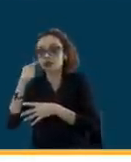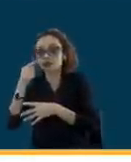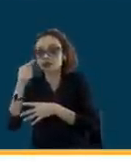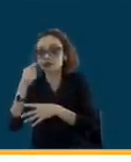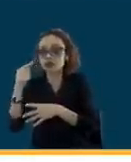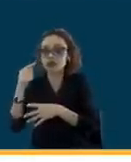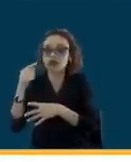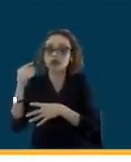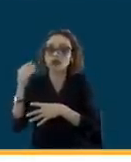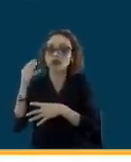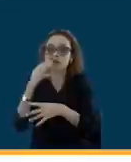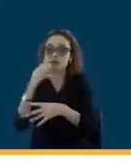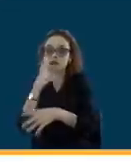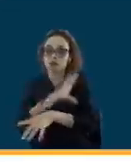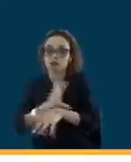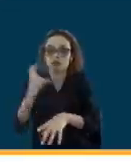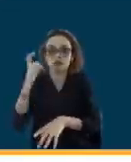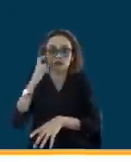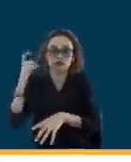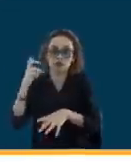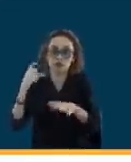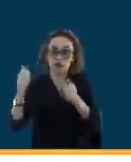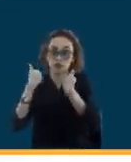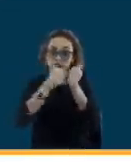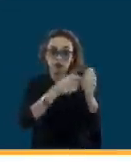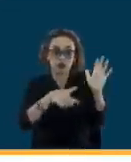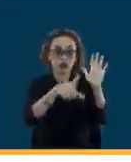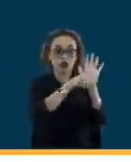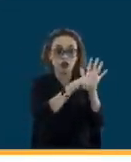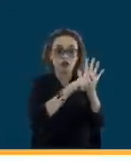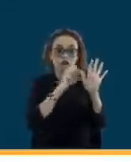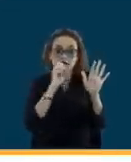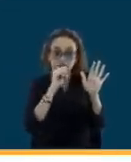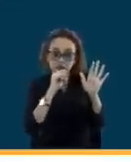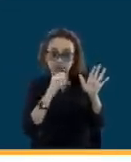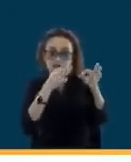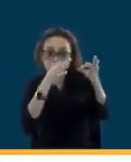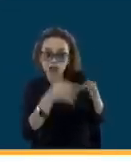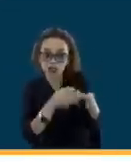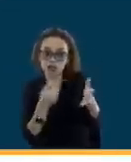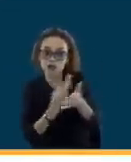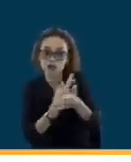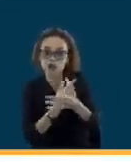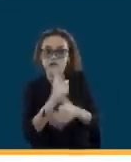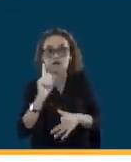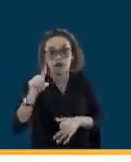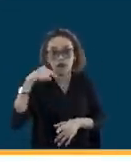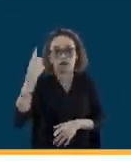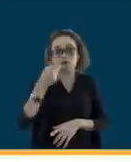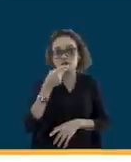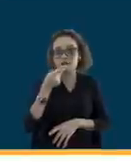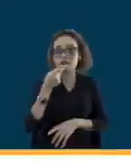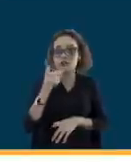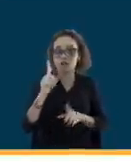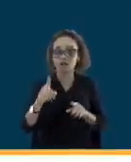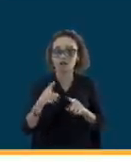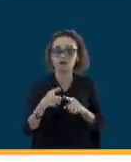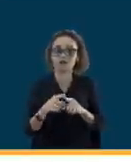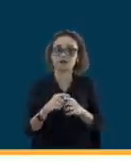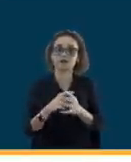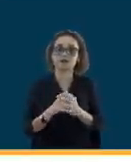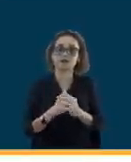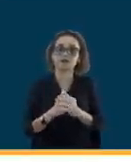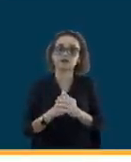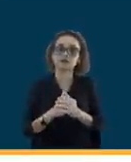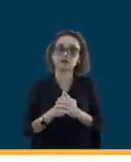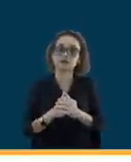para acompanhar a lei especificamente. Em outro momento a gente pode falar sobre isso, né? E